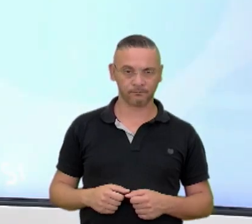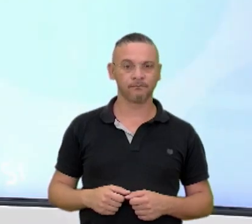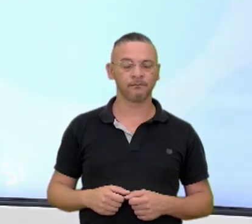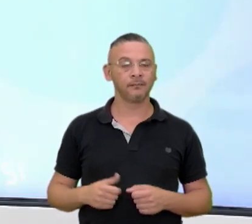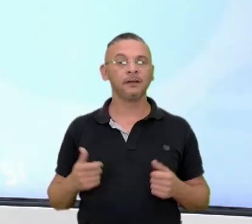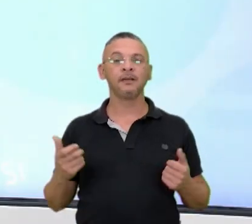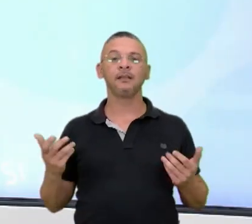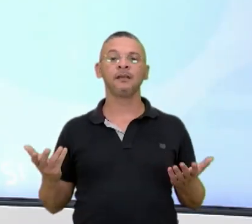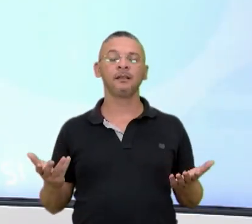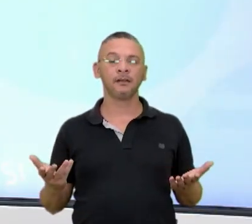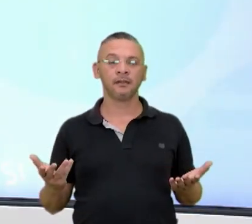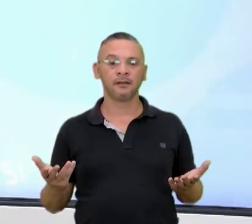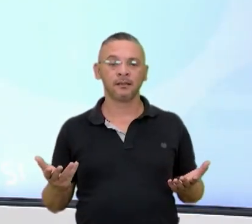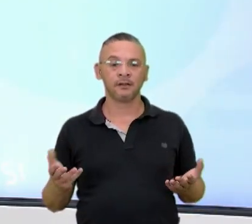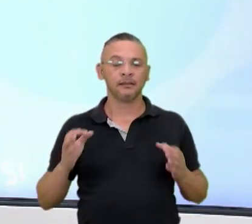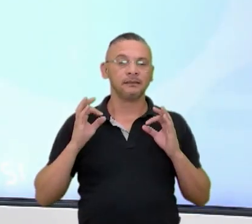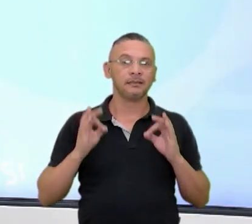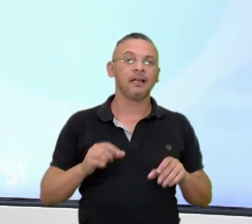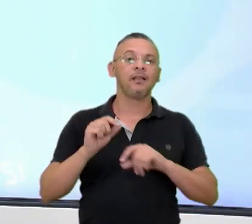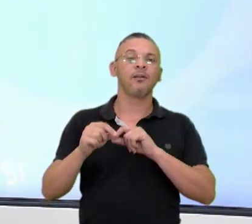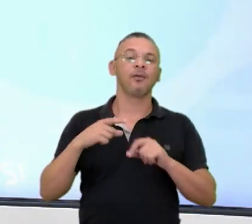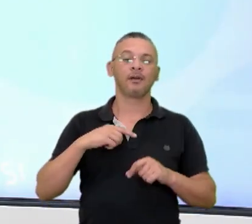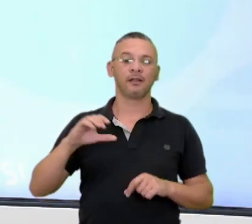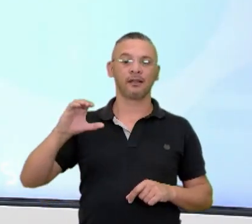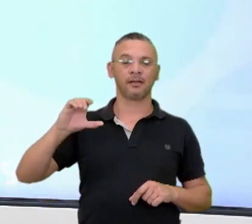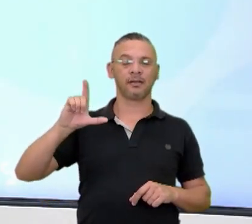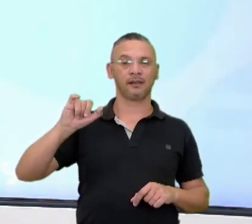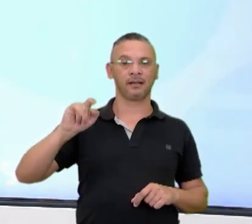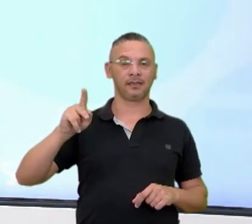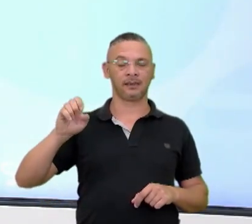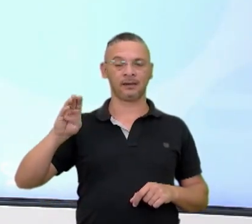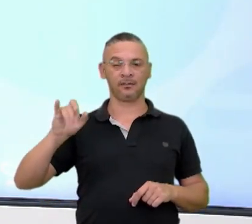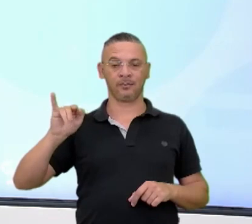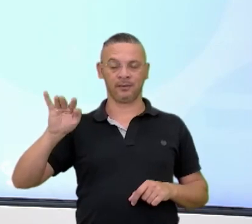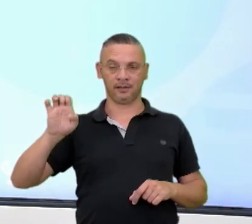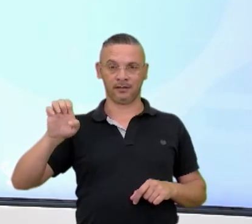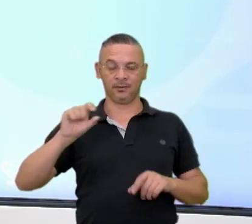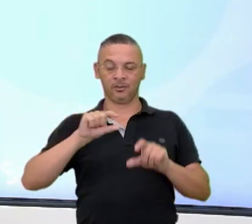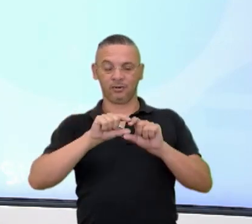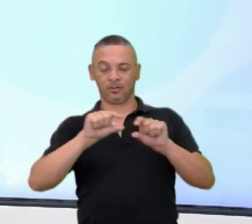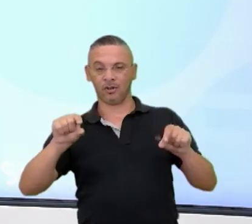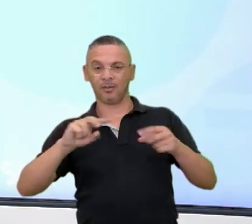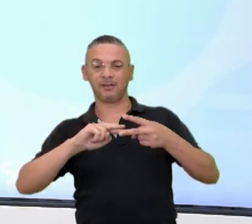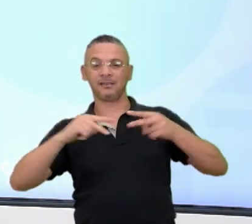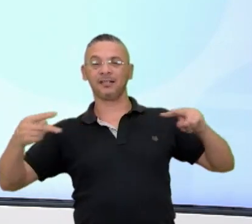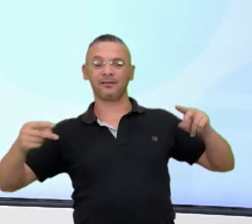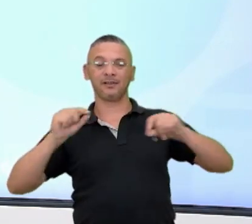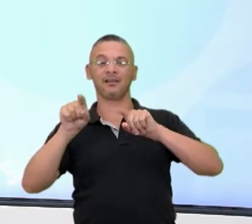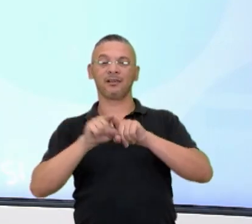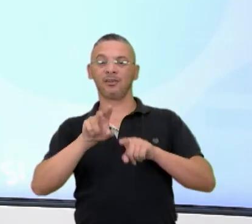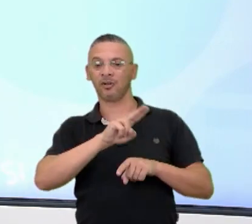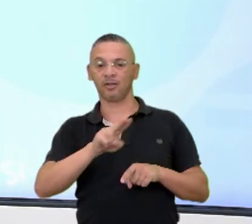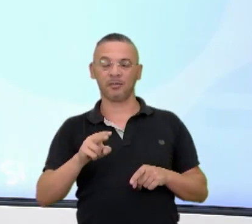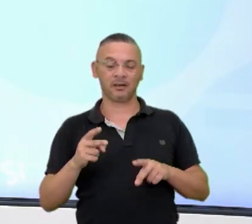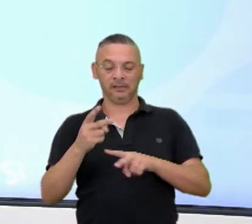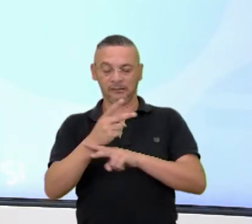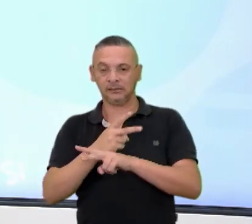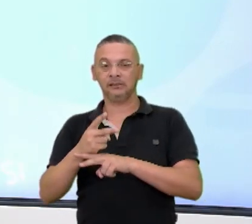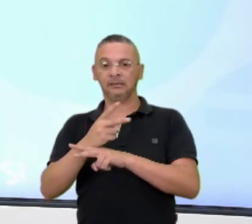essa pergunta que a gente tem que fazer, sempre. Como é que essa notícia viaja daqui e chega aqui? Simples assim.